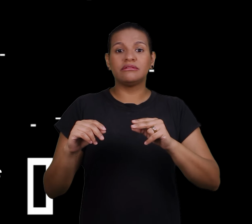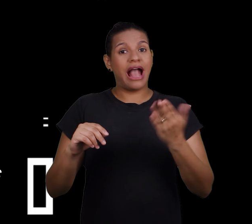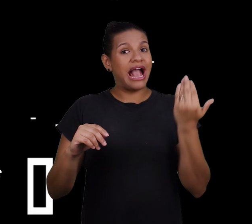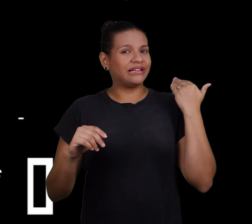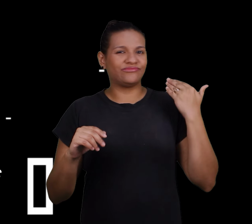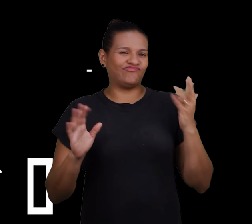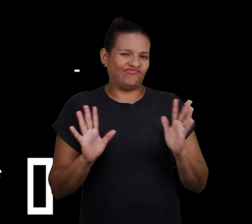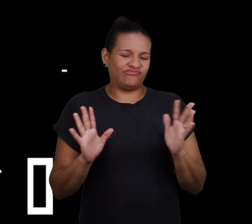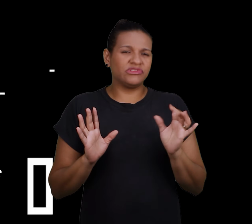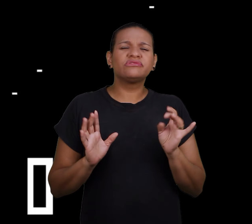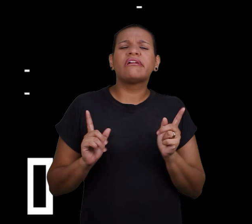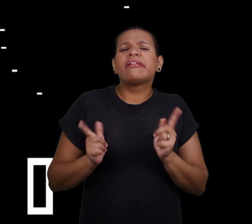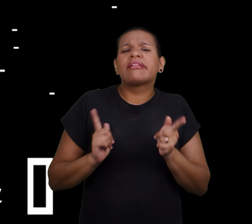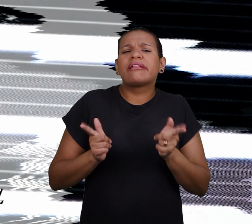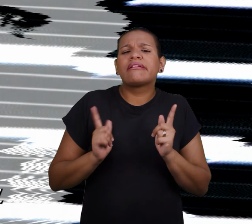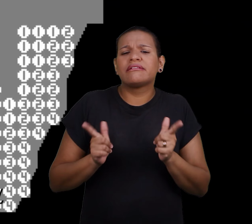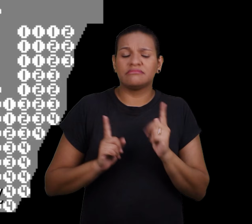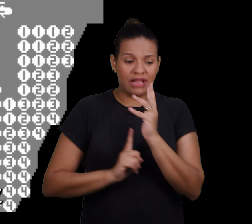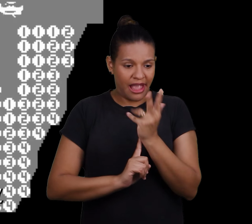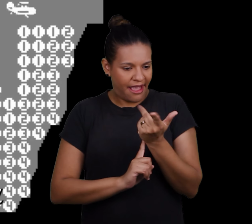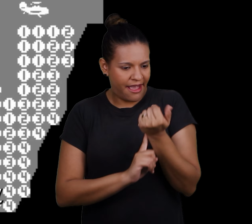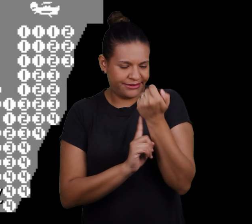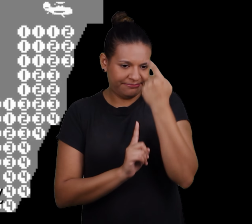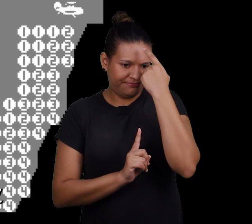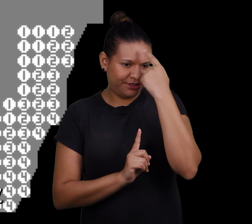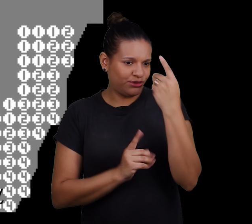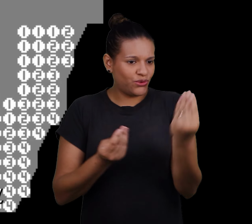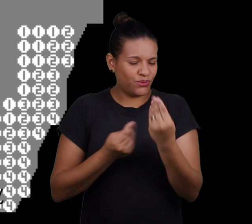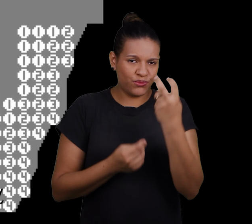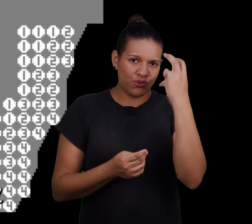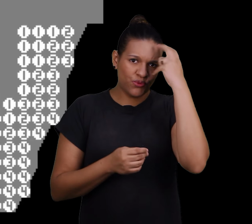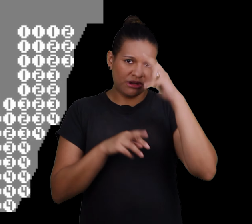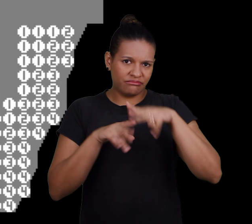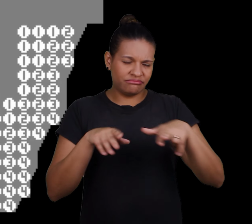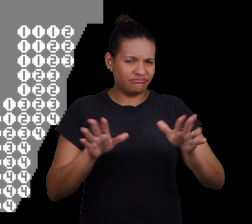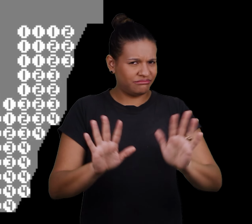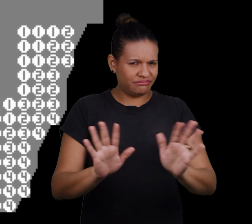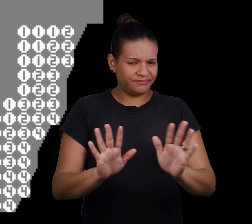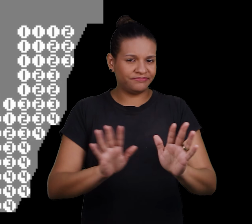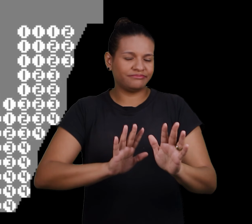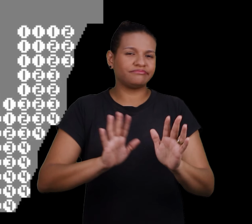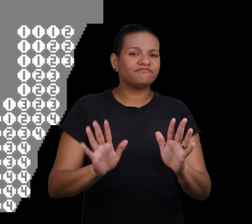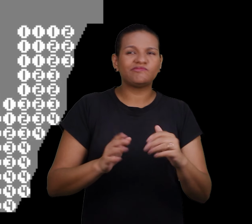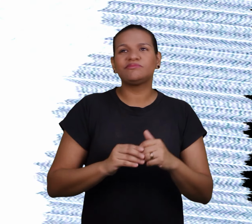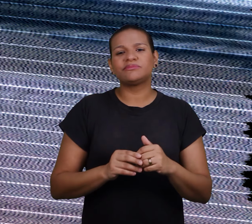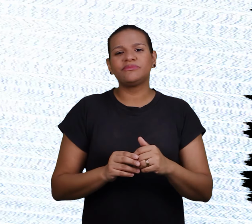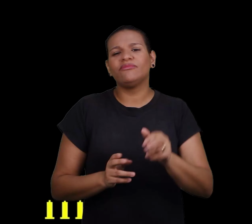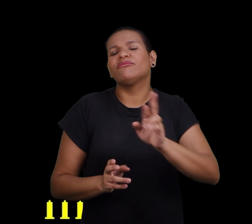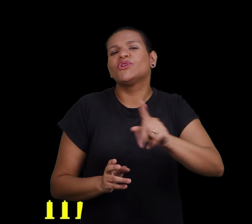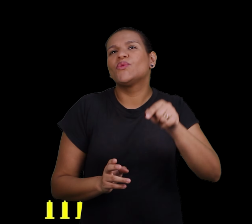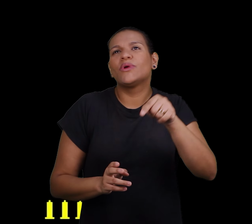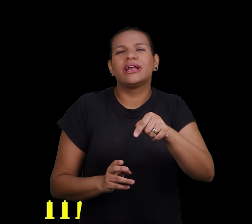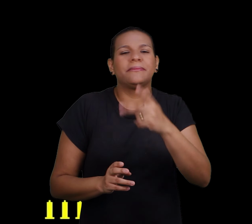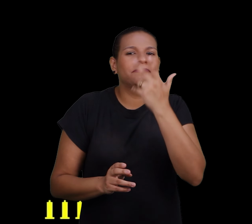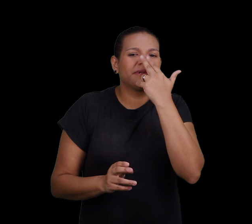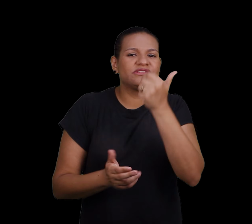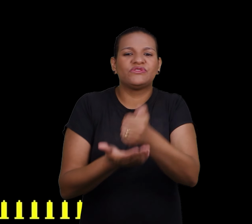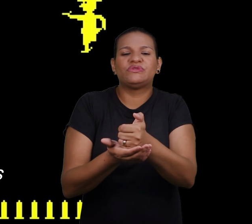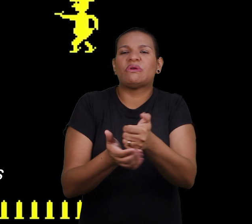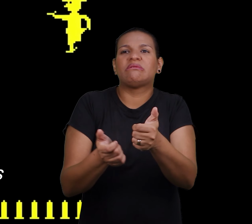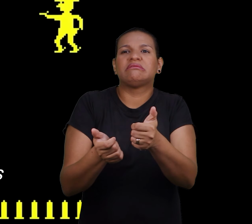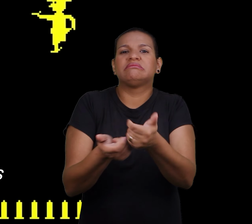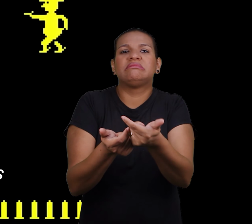esses jogos eram vistos mais como lazer, sem muita ligação com arte ou com a ideia de bem cultural. E não é que não existia narrativa nesses